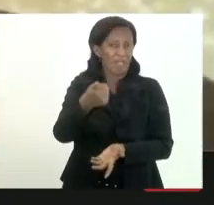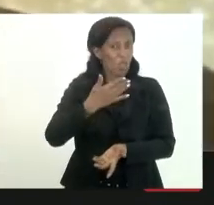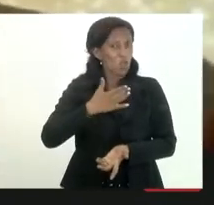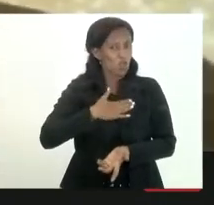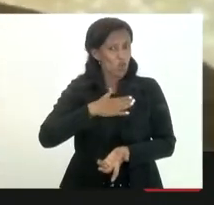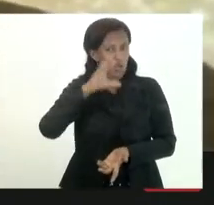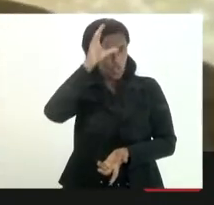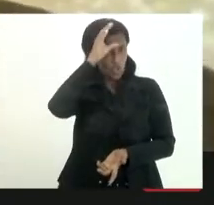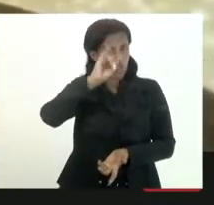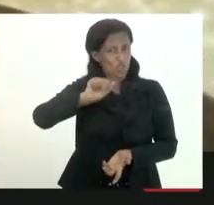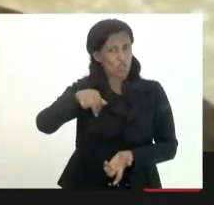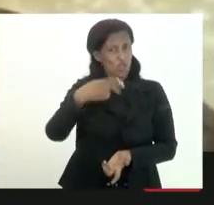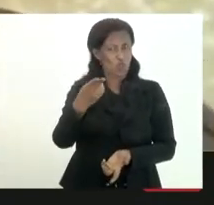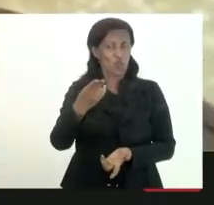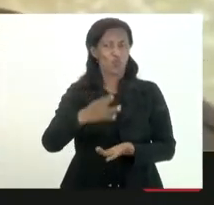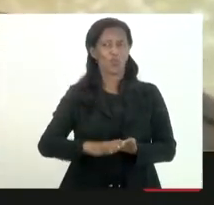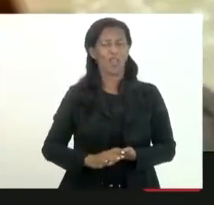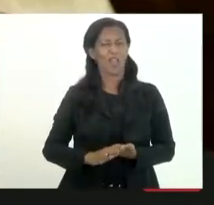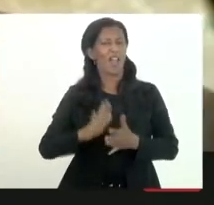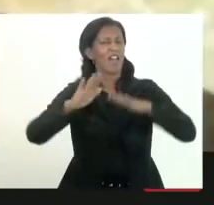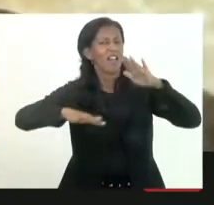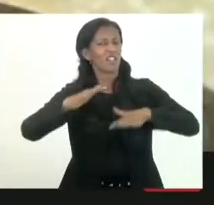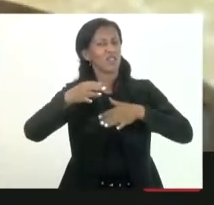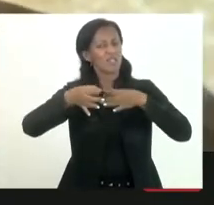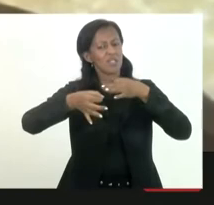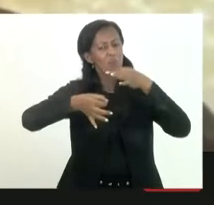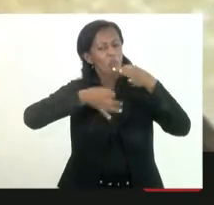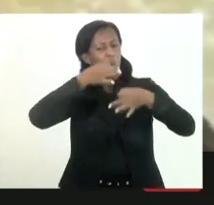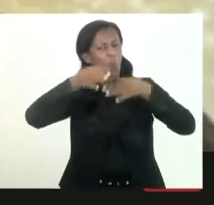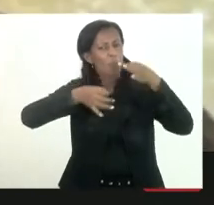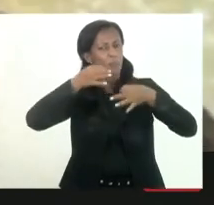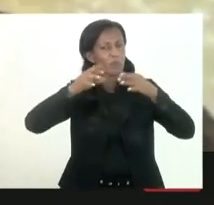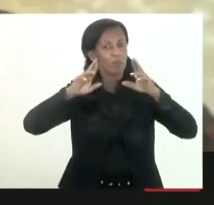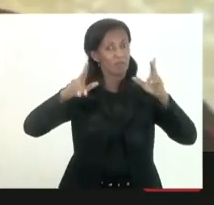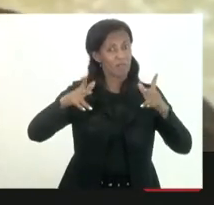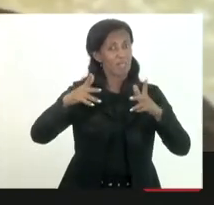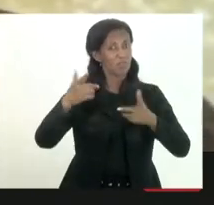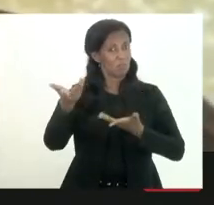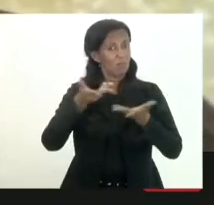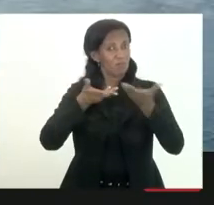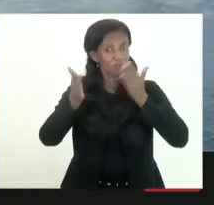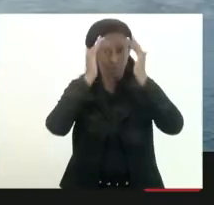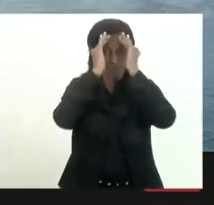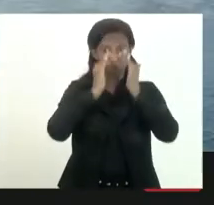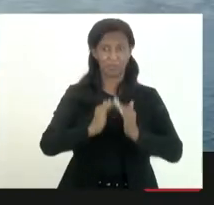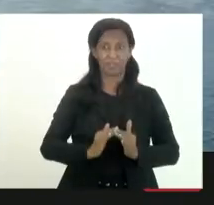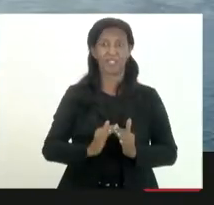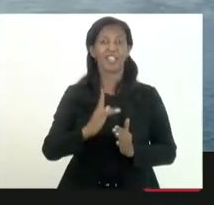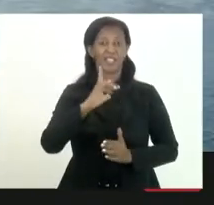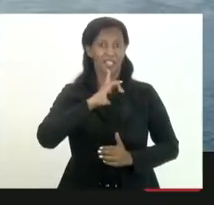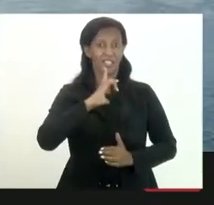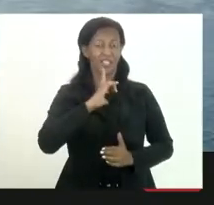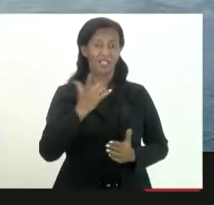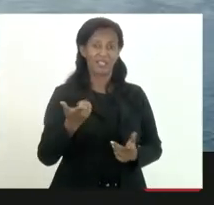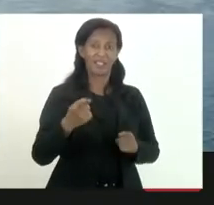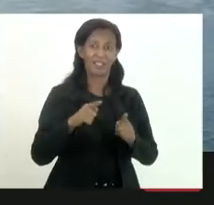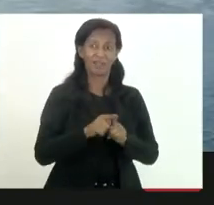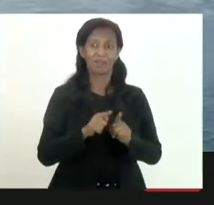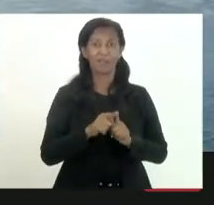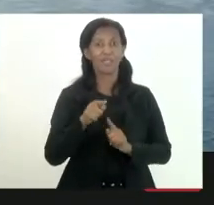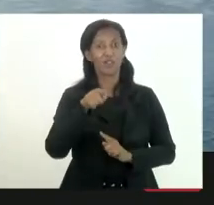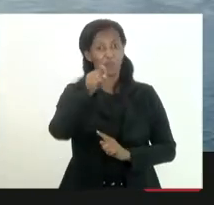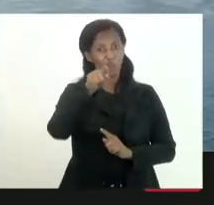às vezes, quando a gente diverge, mas nós dois pensamos igualmente. Inclusive, eu estive